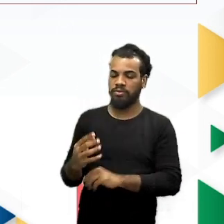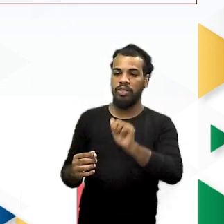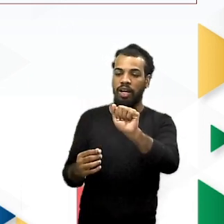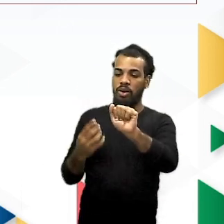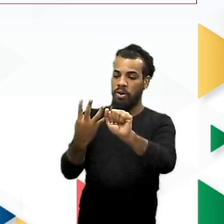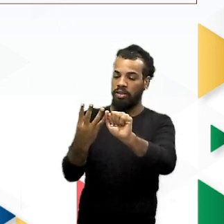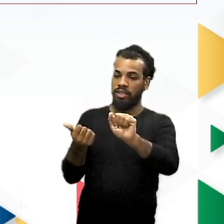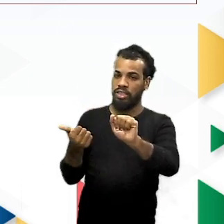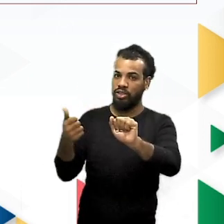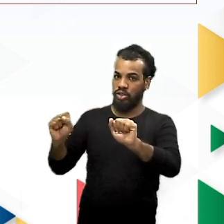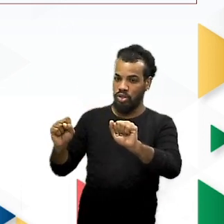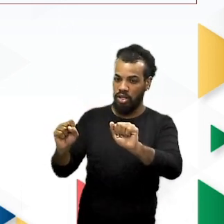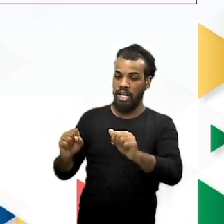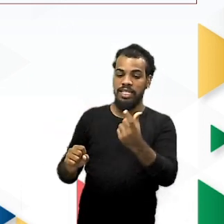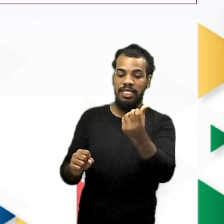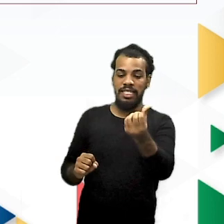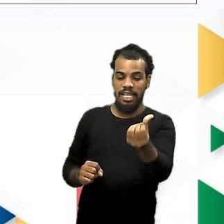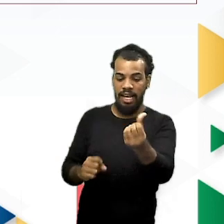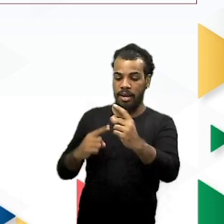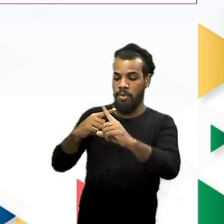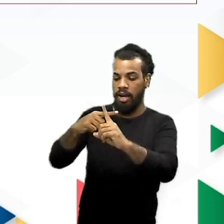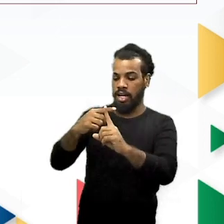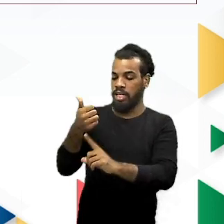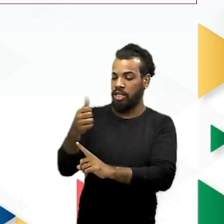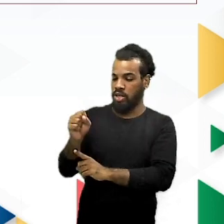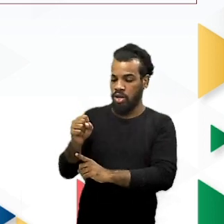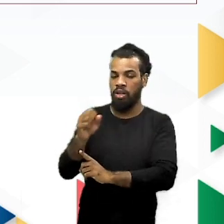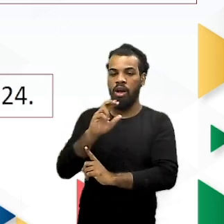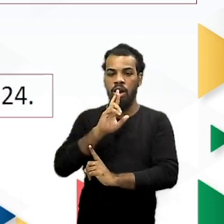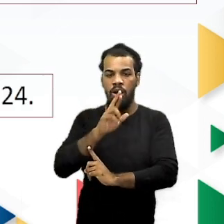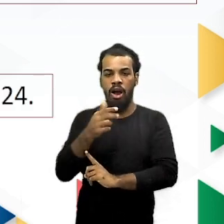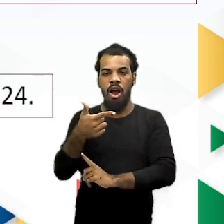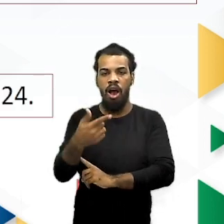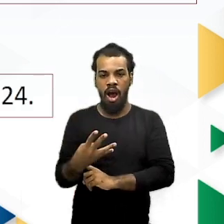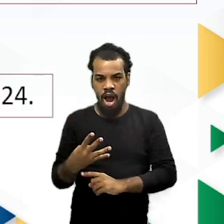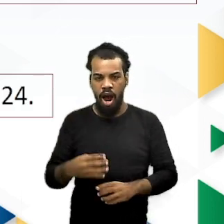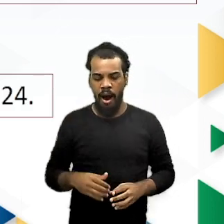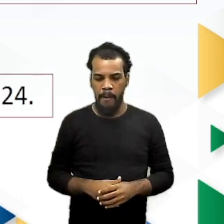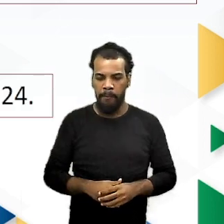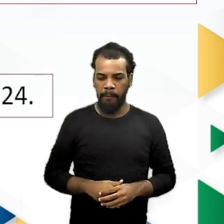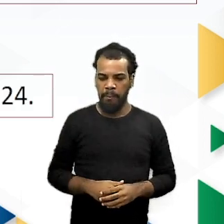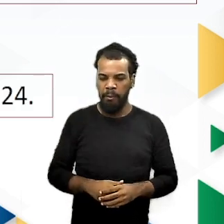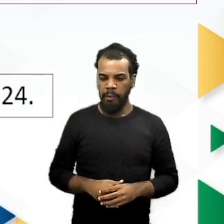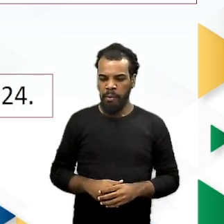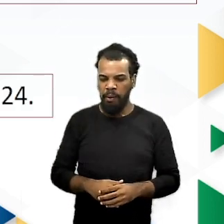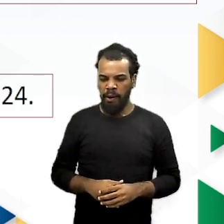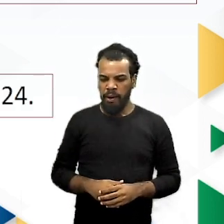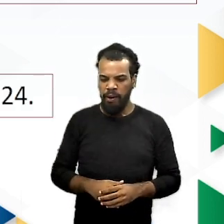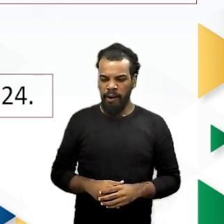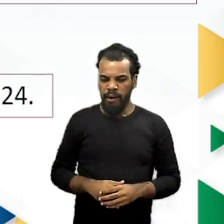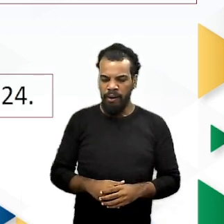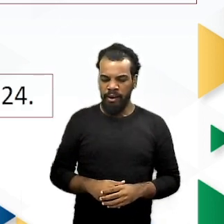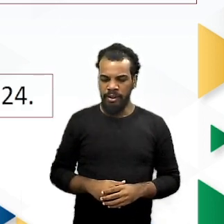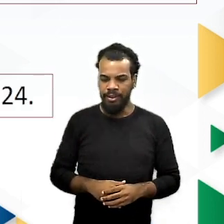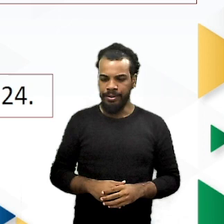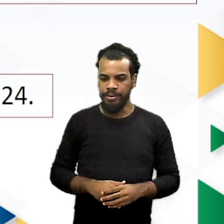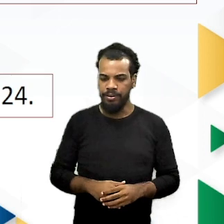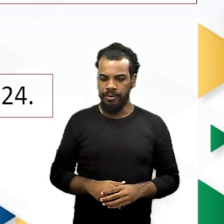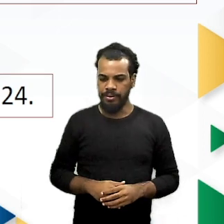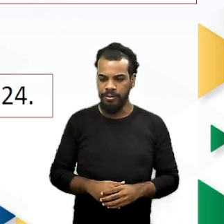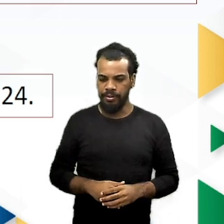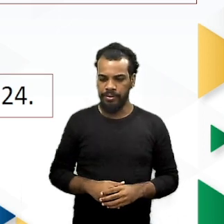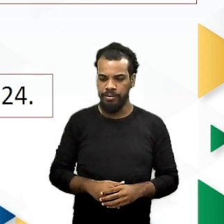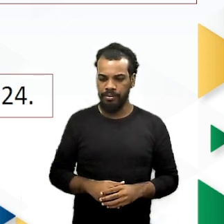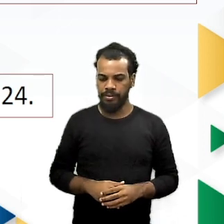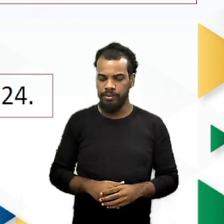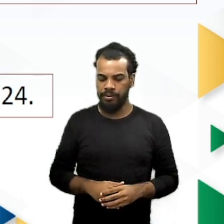18. 6 mais 18 dá 24. Viu a sequência? Então vamos lá. O item 2 vai ser a n é igual